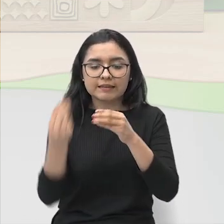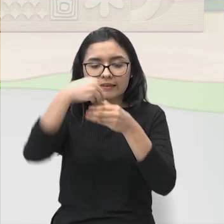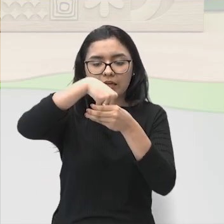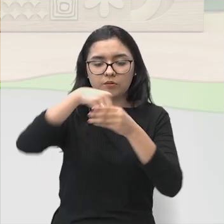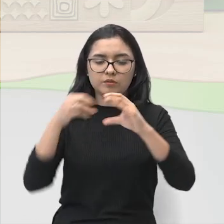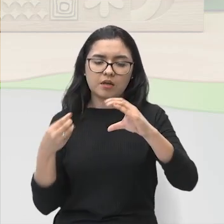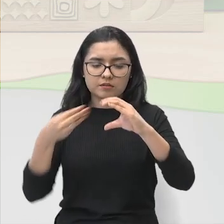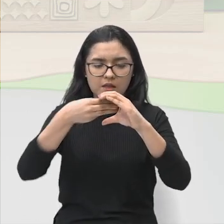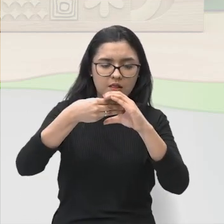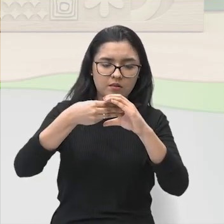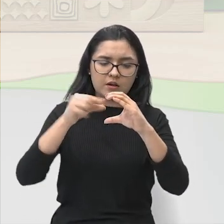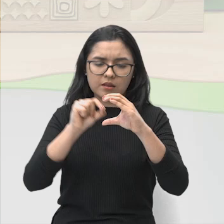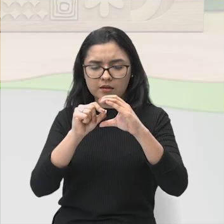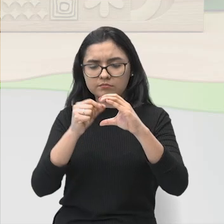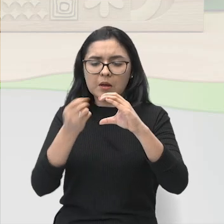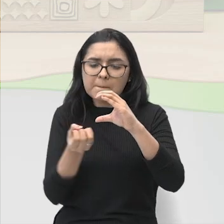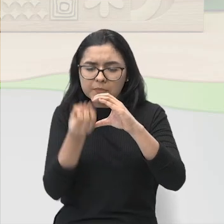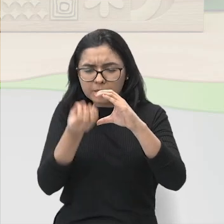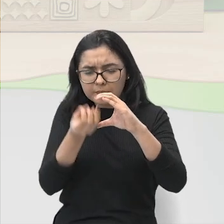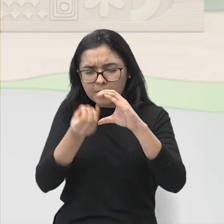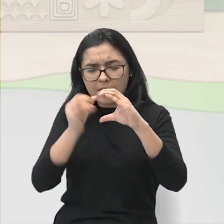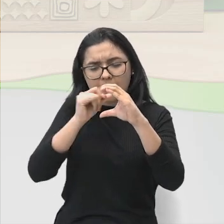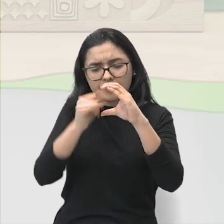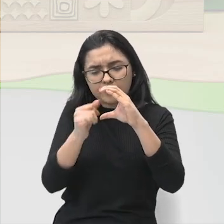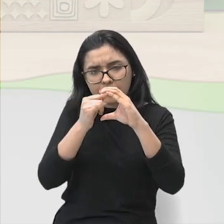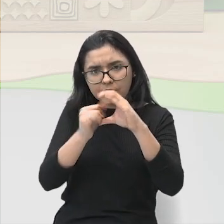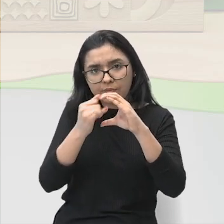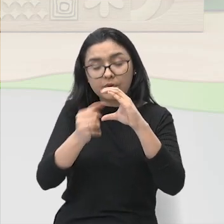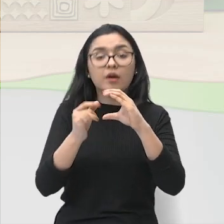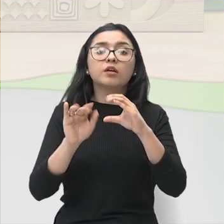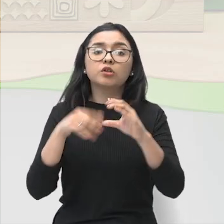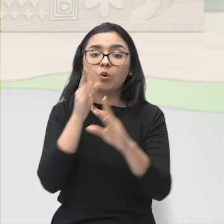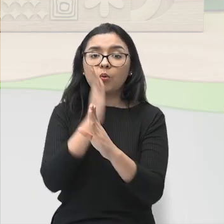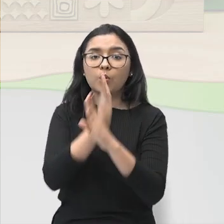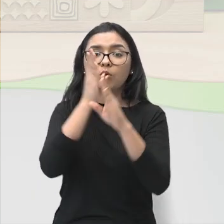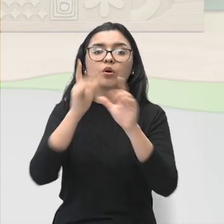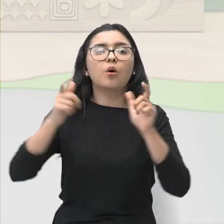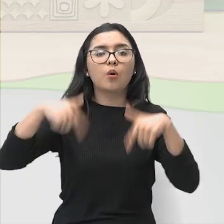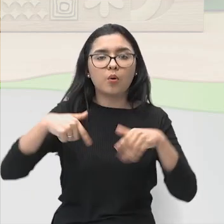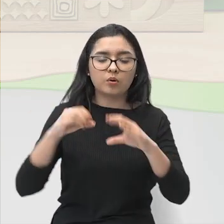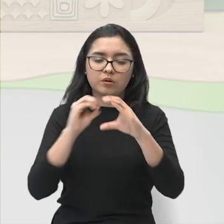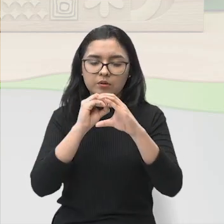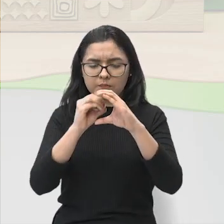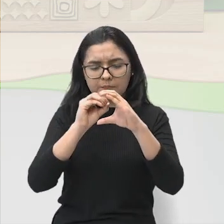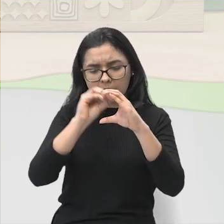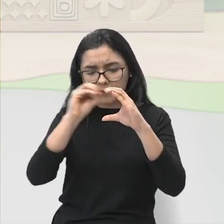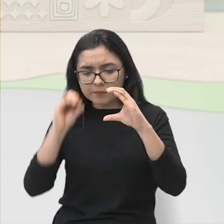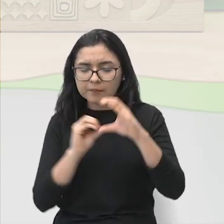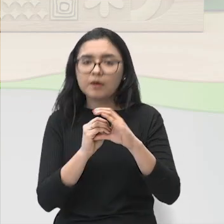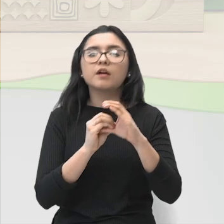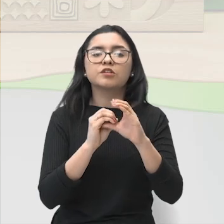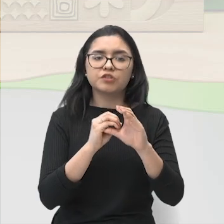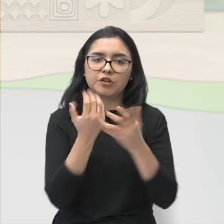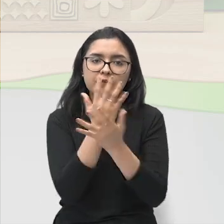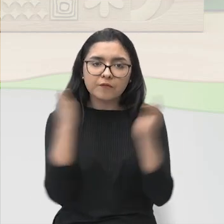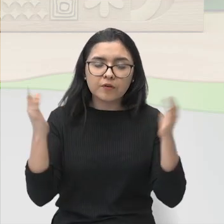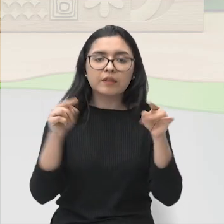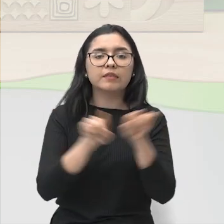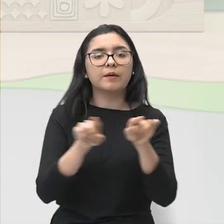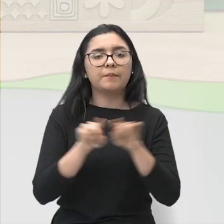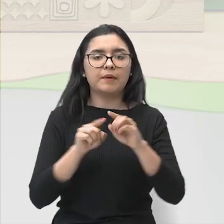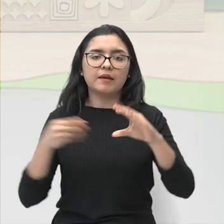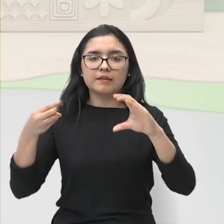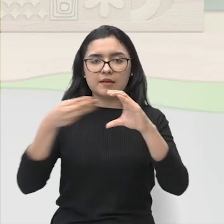da célula, certo? Nós encontramos as mitocôndrias tanto nas células vegetais quanto